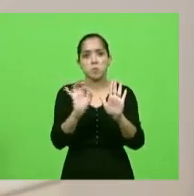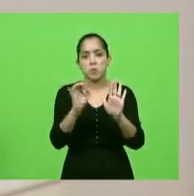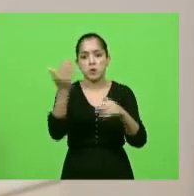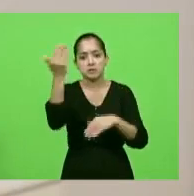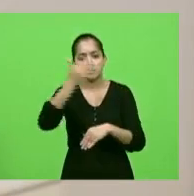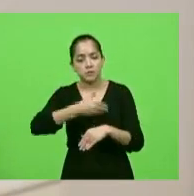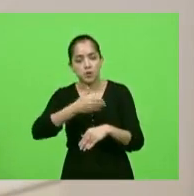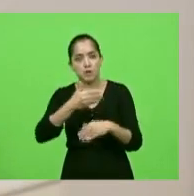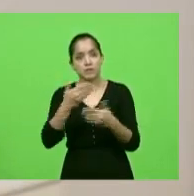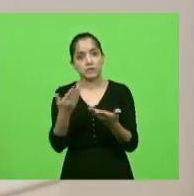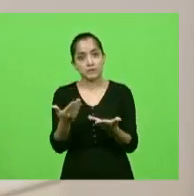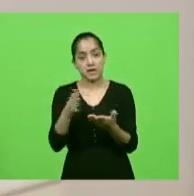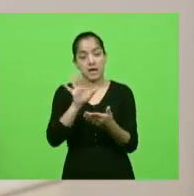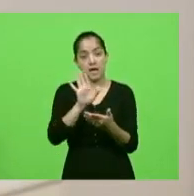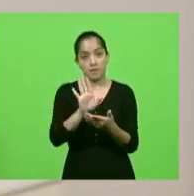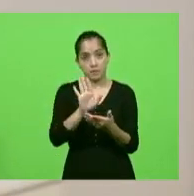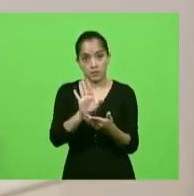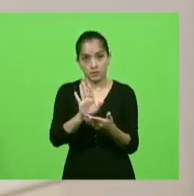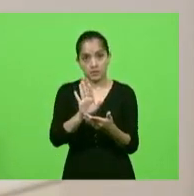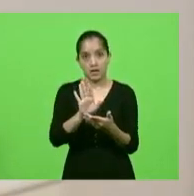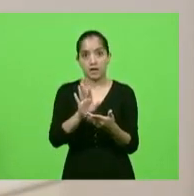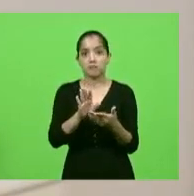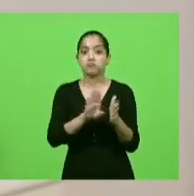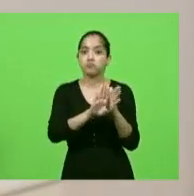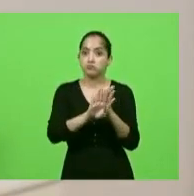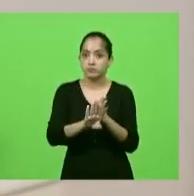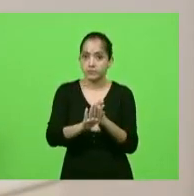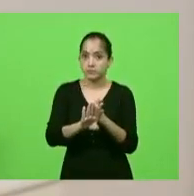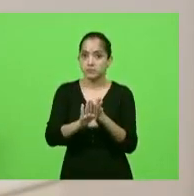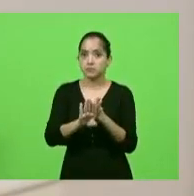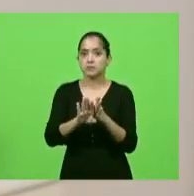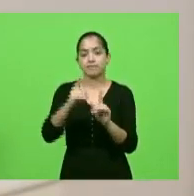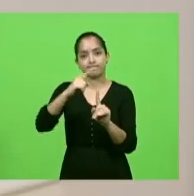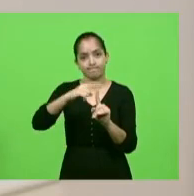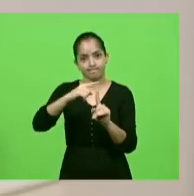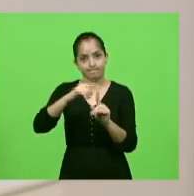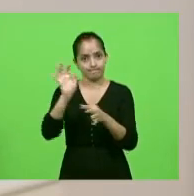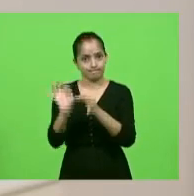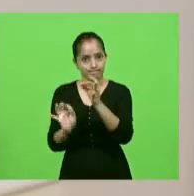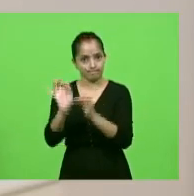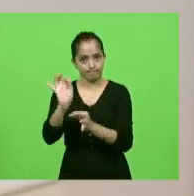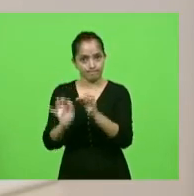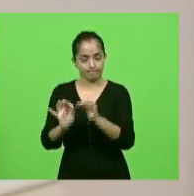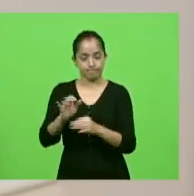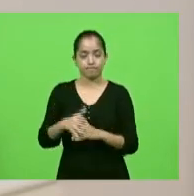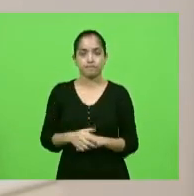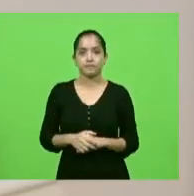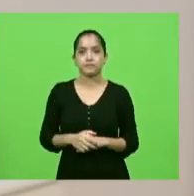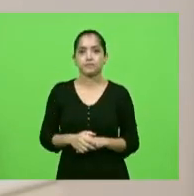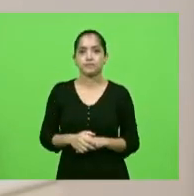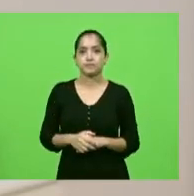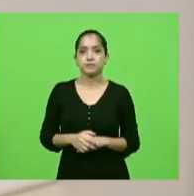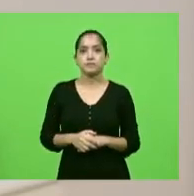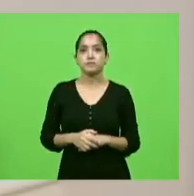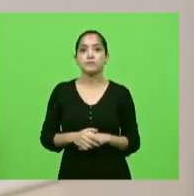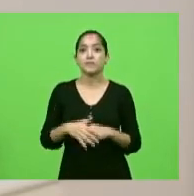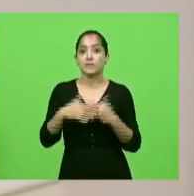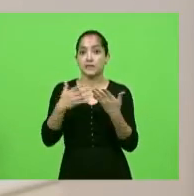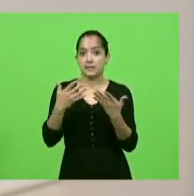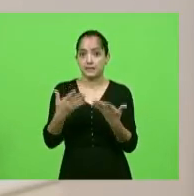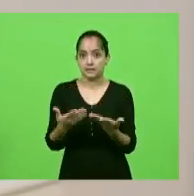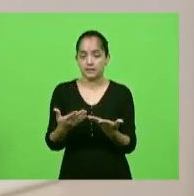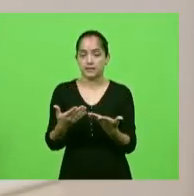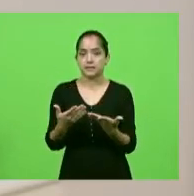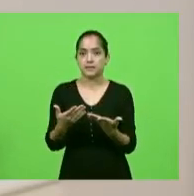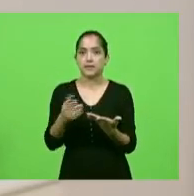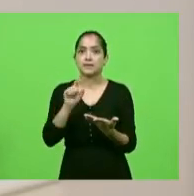produzidas, apesar de ser dispensável a tipificação jurídica. Ainda... se considera inepta